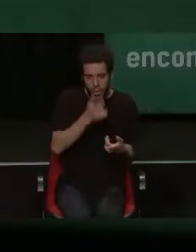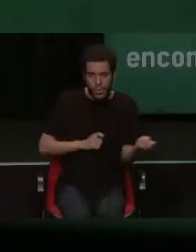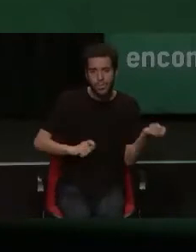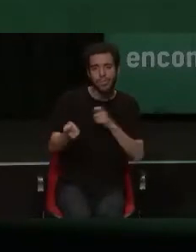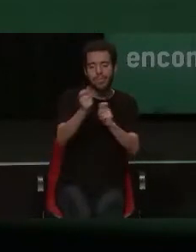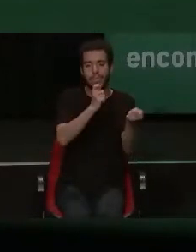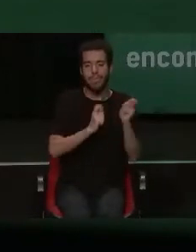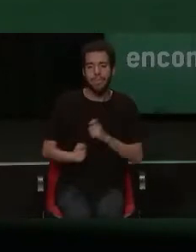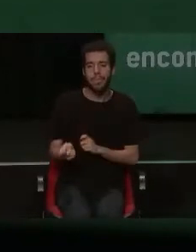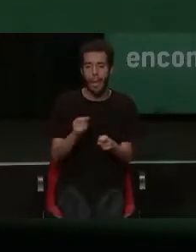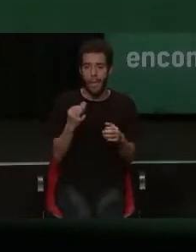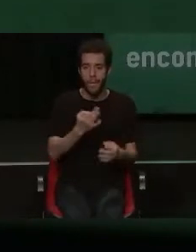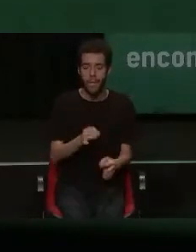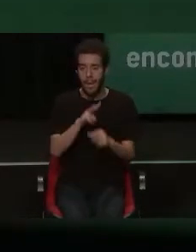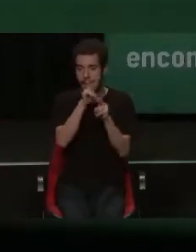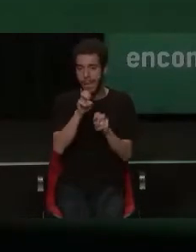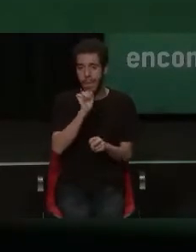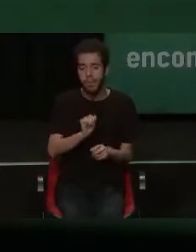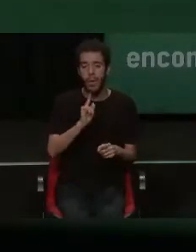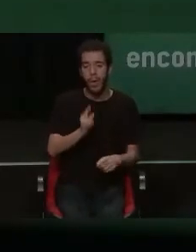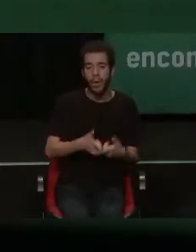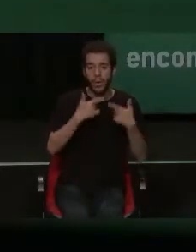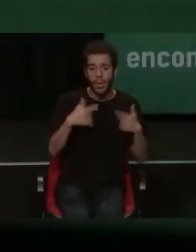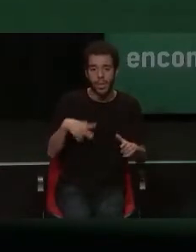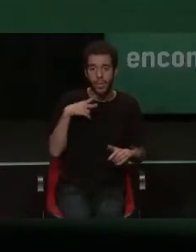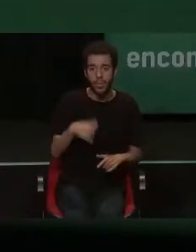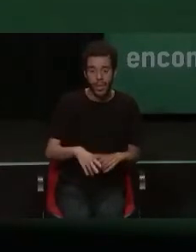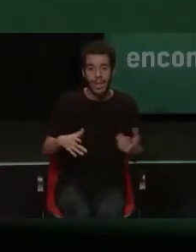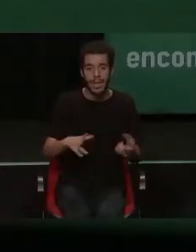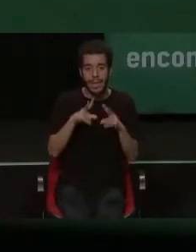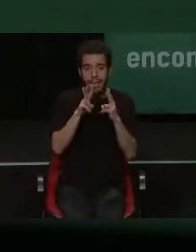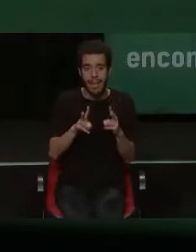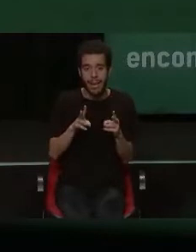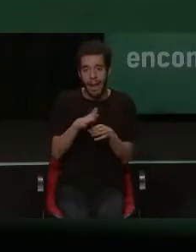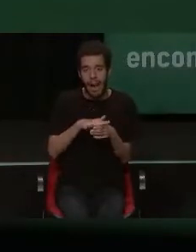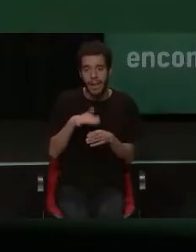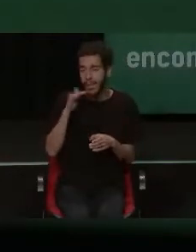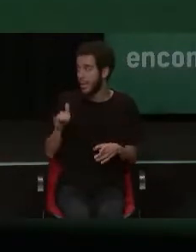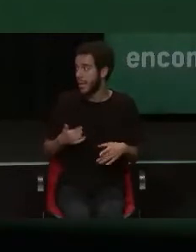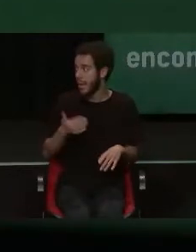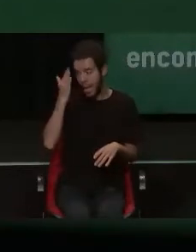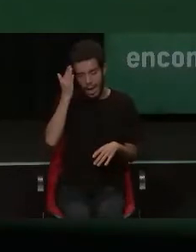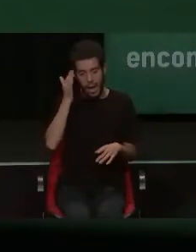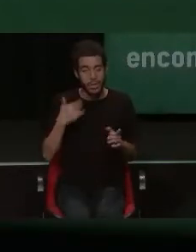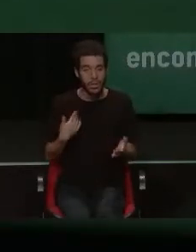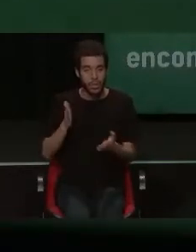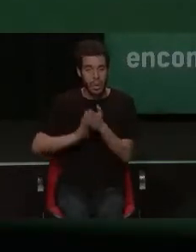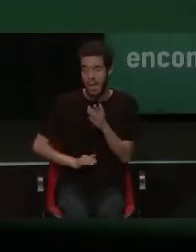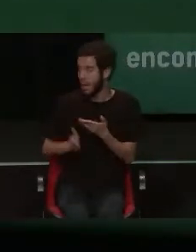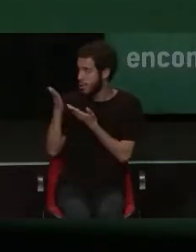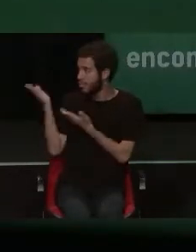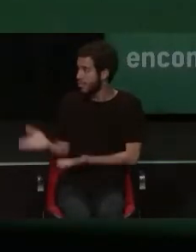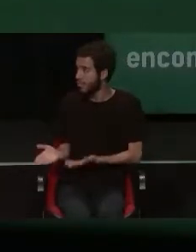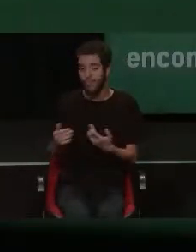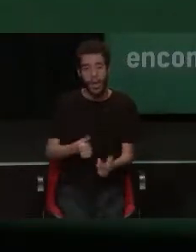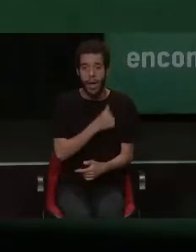sobre exatamente falar português em contexto científico, acho que os meus colegas de painel não se opõem, porque senão eu